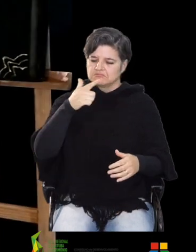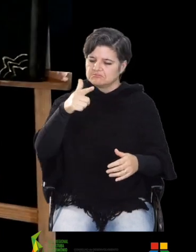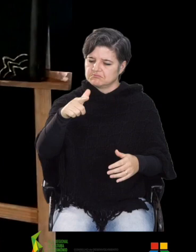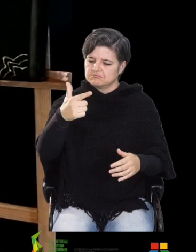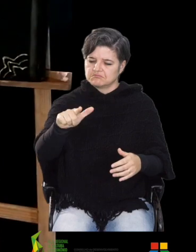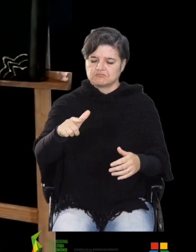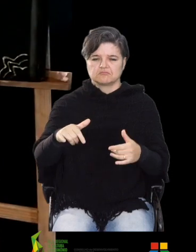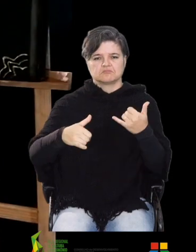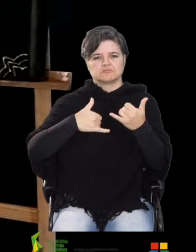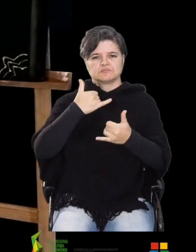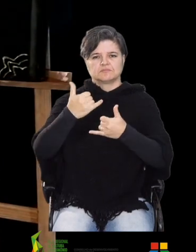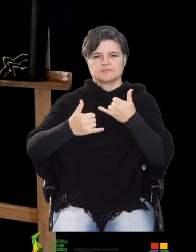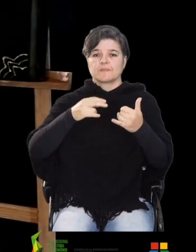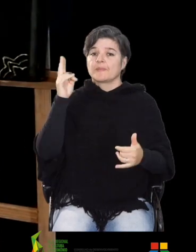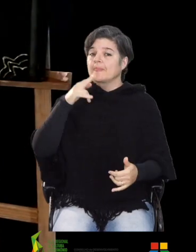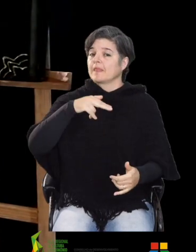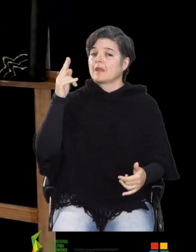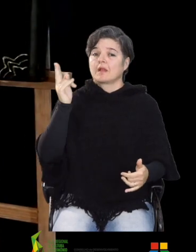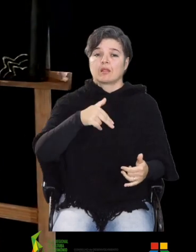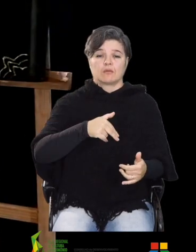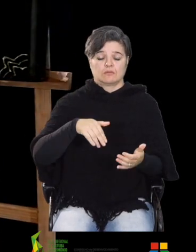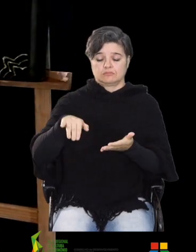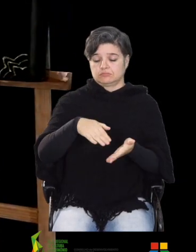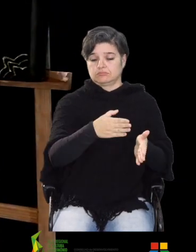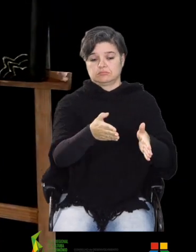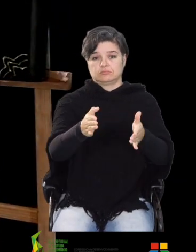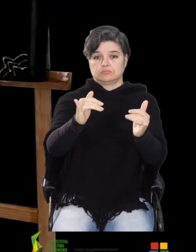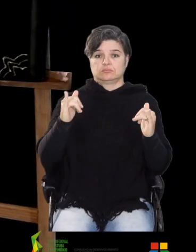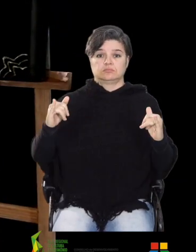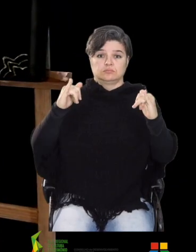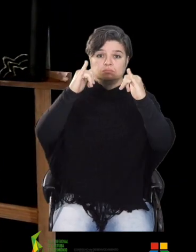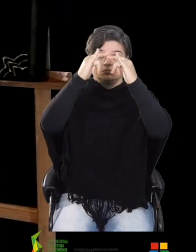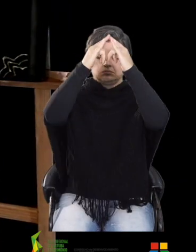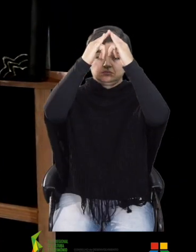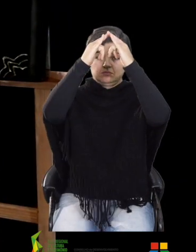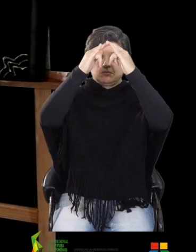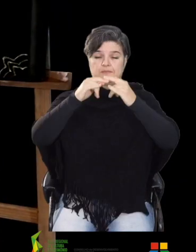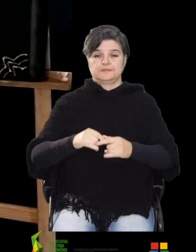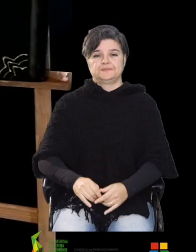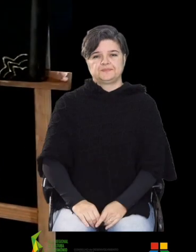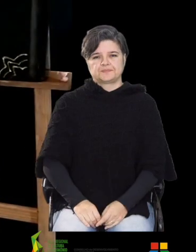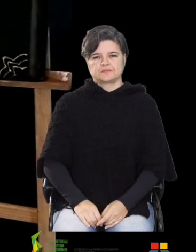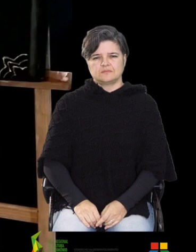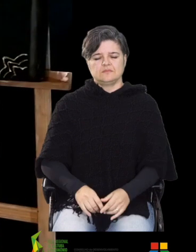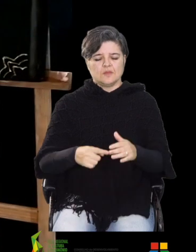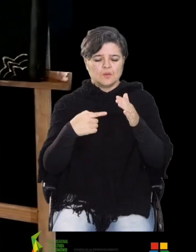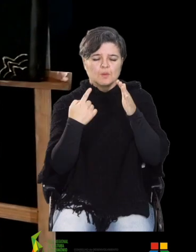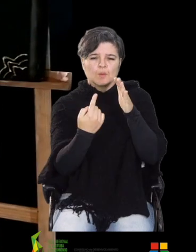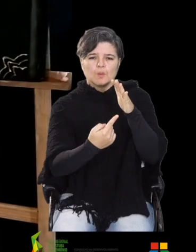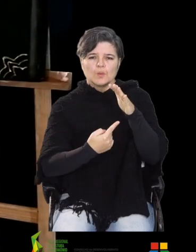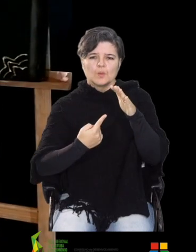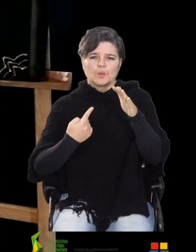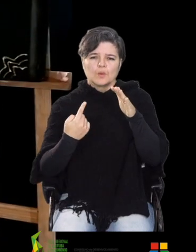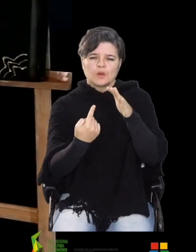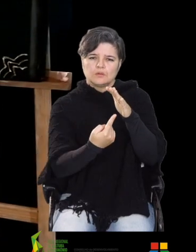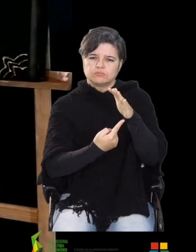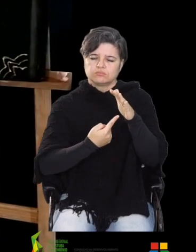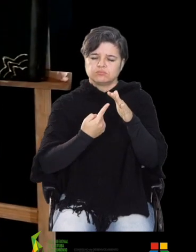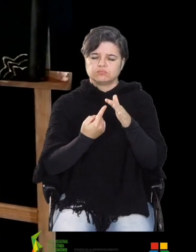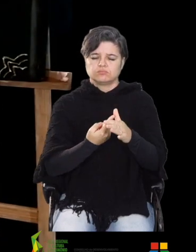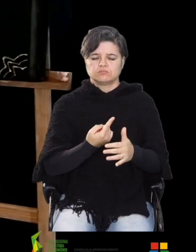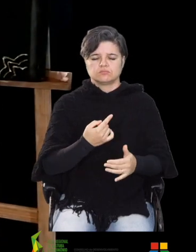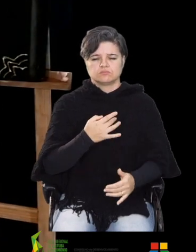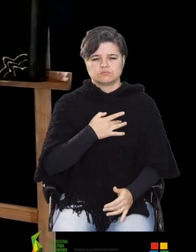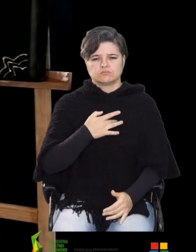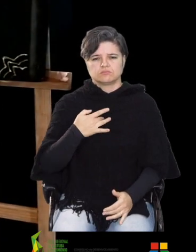nunca nunca podia sair bom então então solitária ela começou a